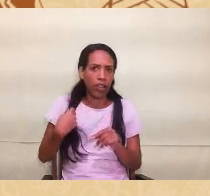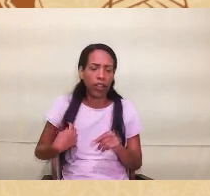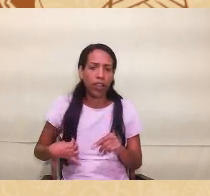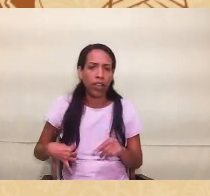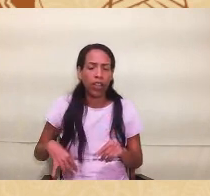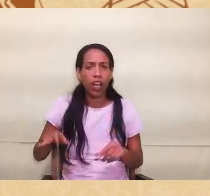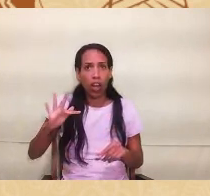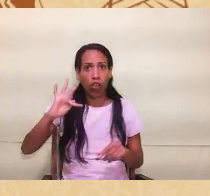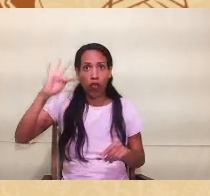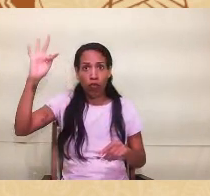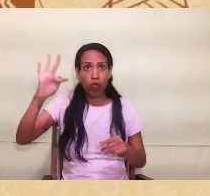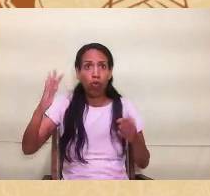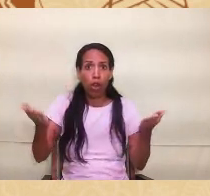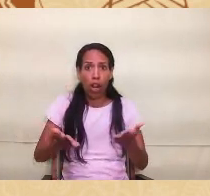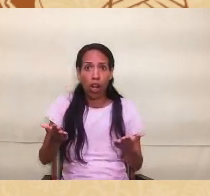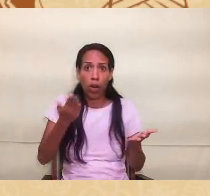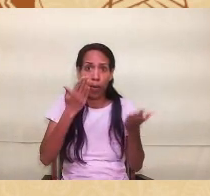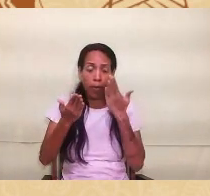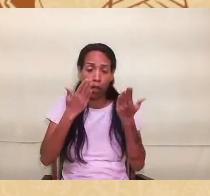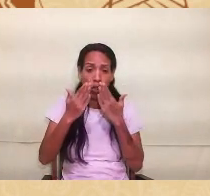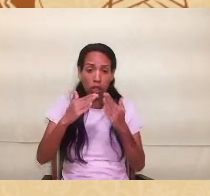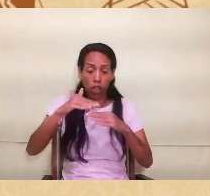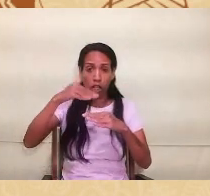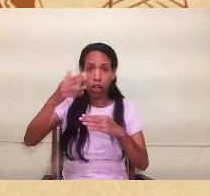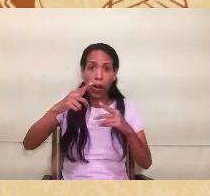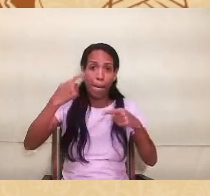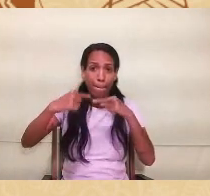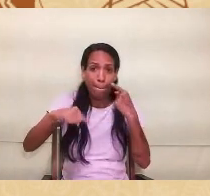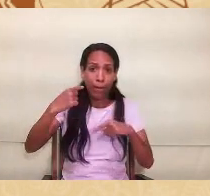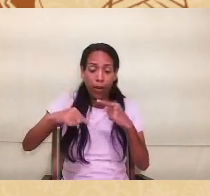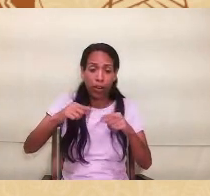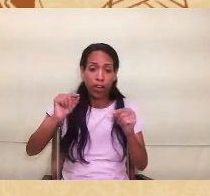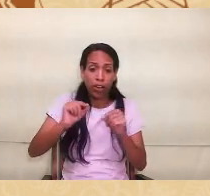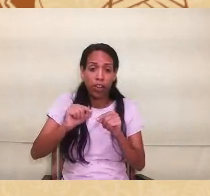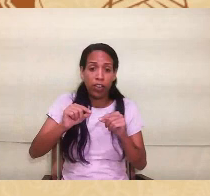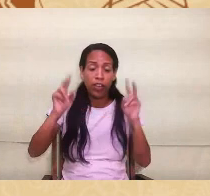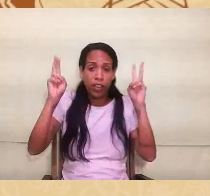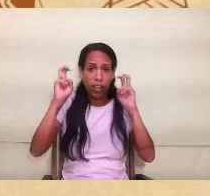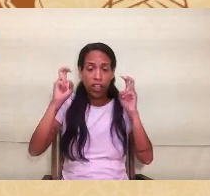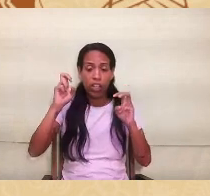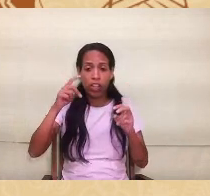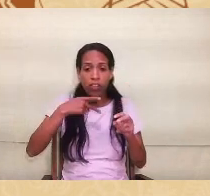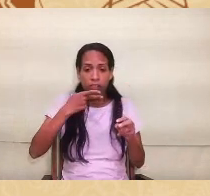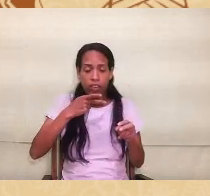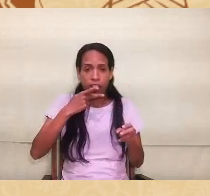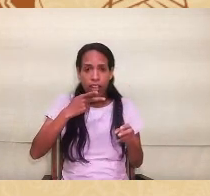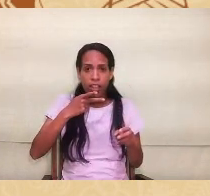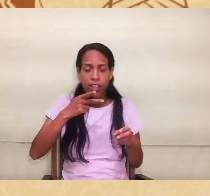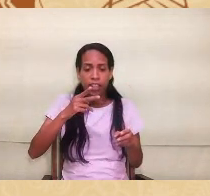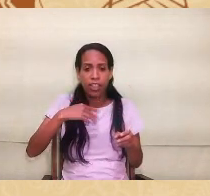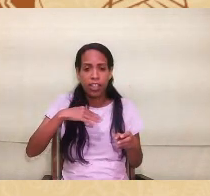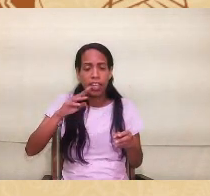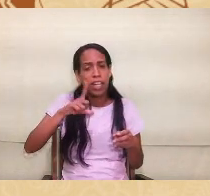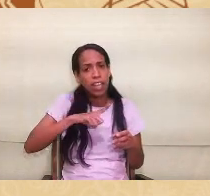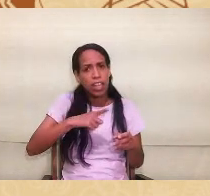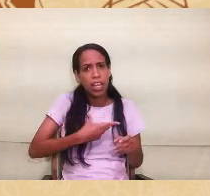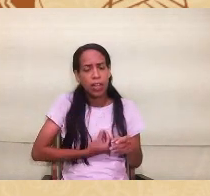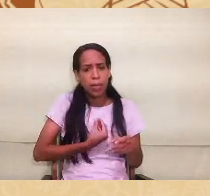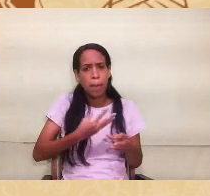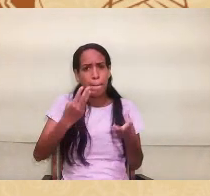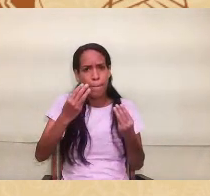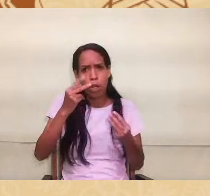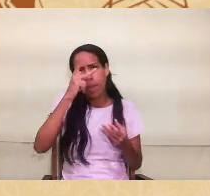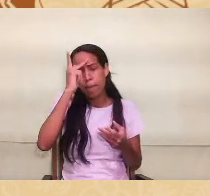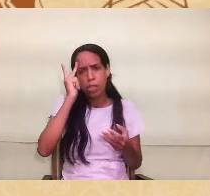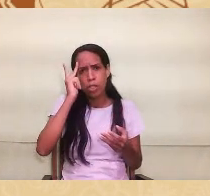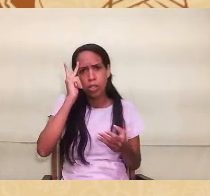futuro agora, a psicologia diante das políticas, subjetivação impossível, não me batizei. Até porque existem muitas pessoas